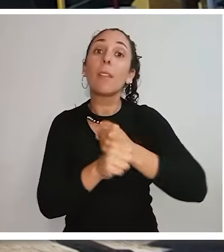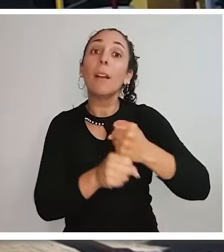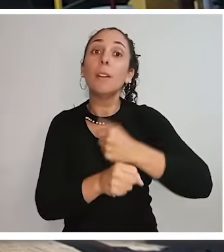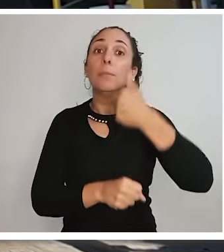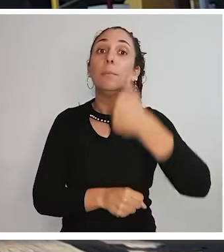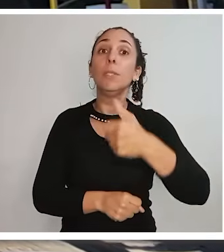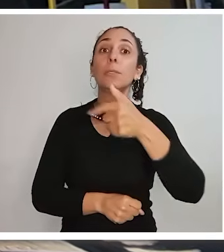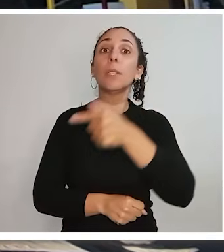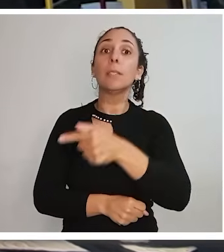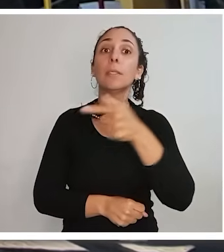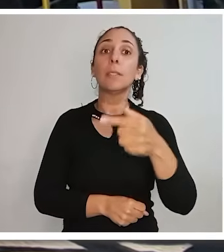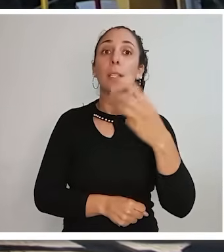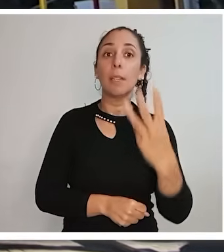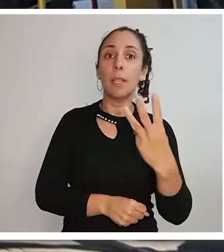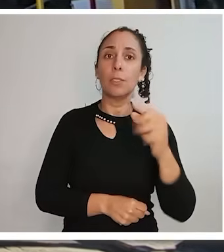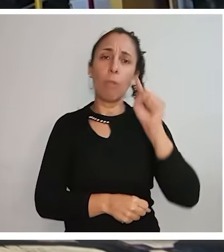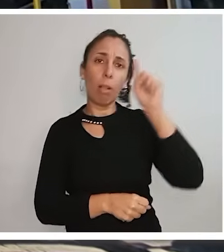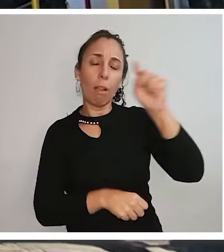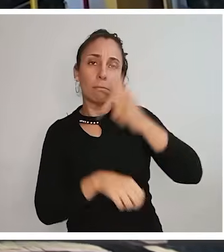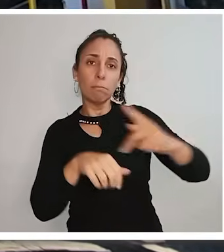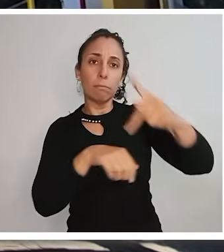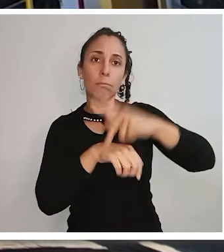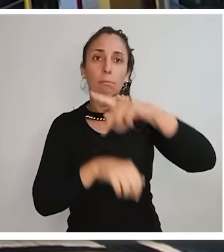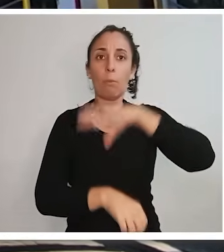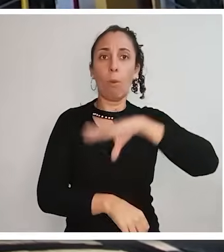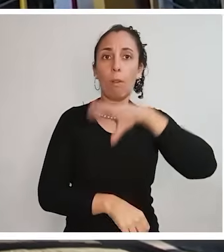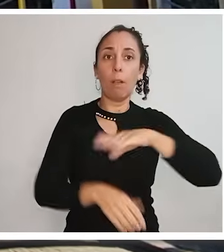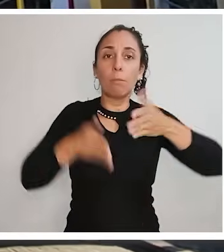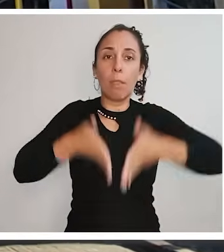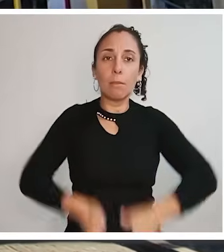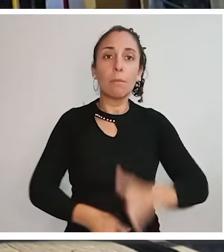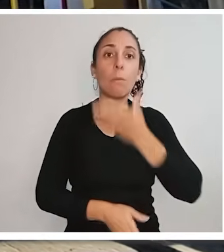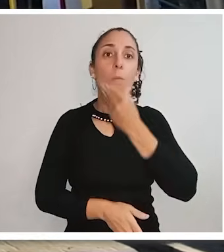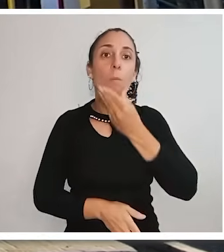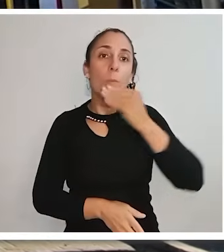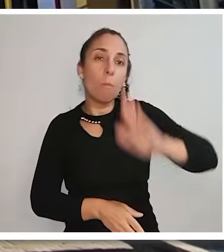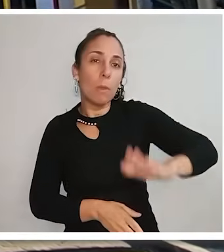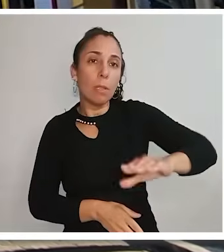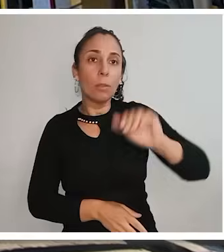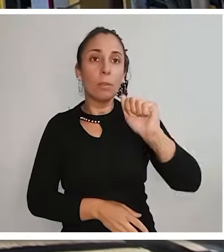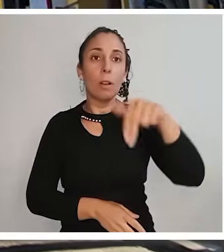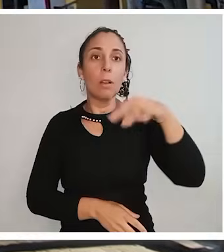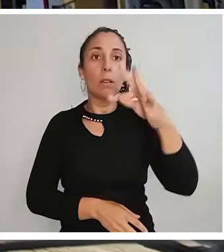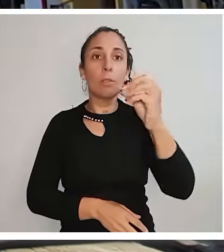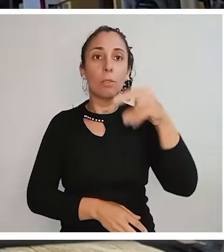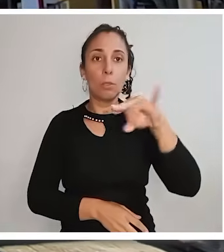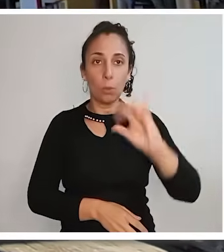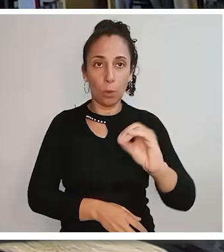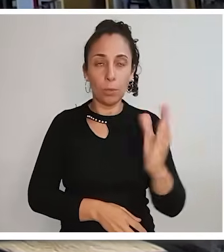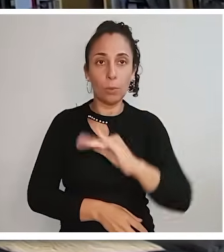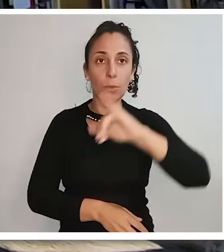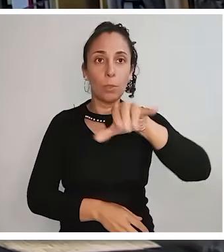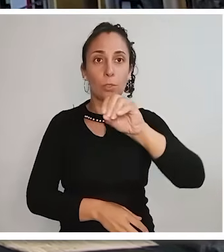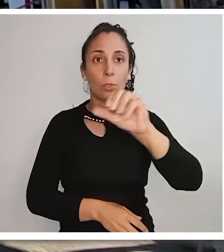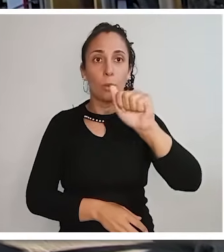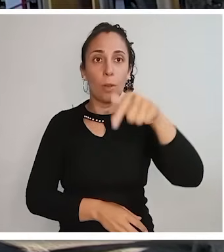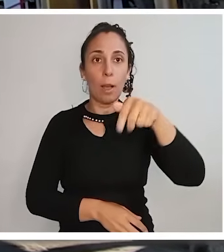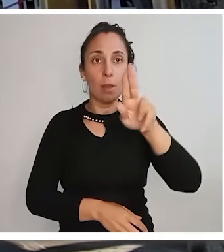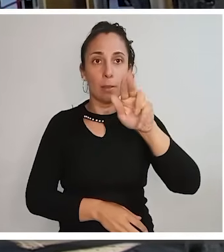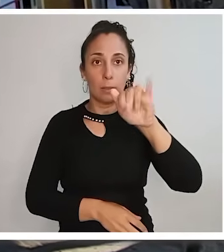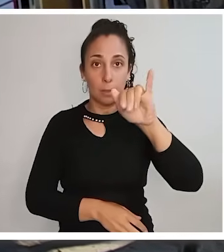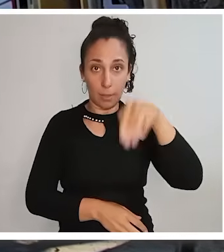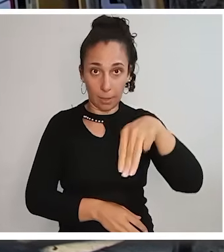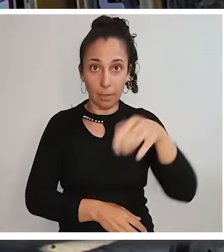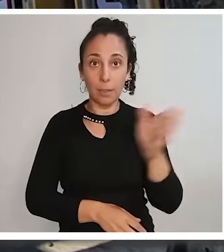de 1773, lá em Portugal, nascia Antônio Joaquim da Costa. E, como muitos